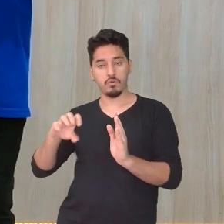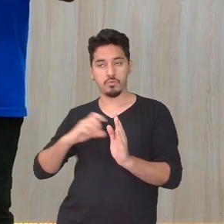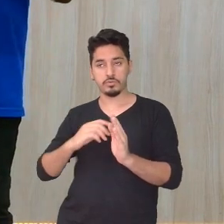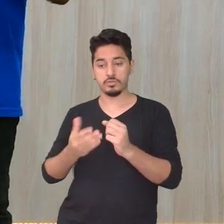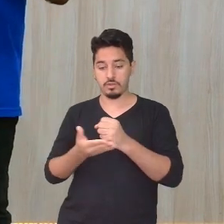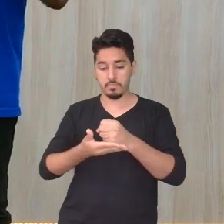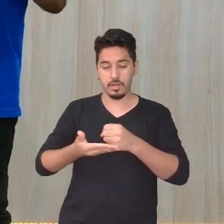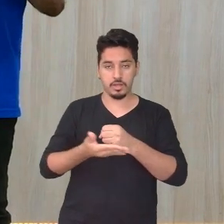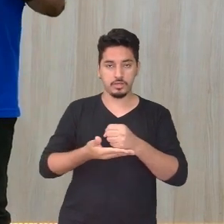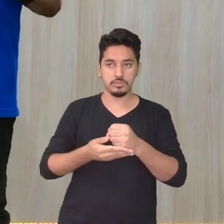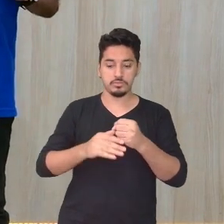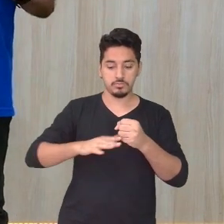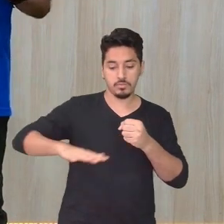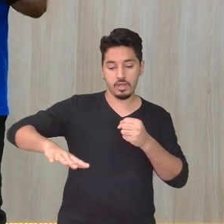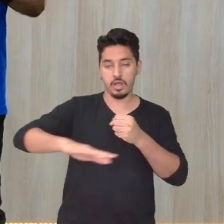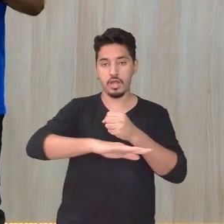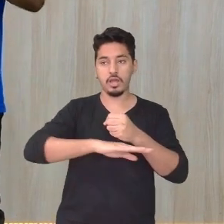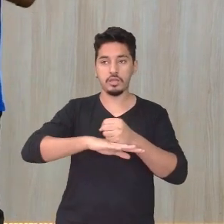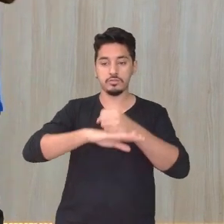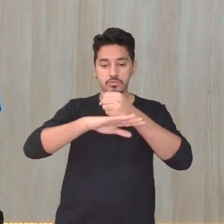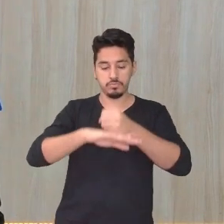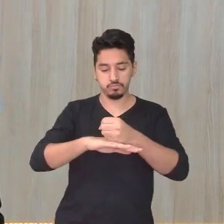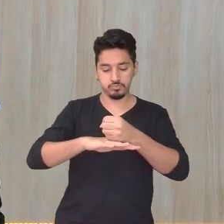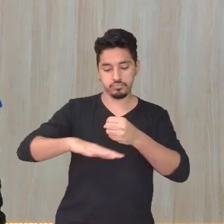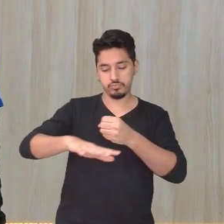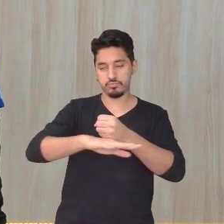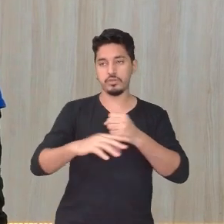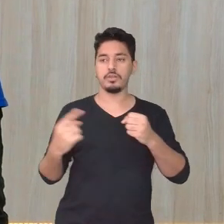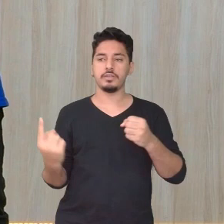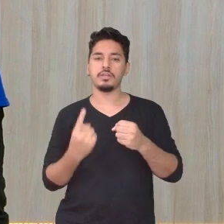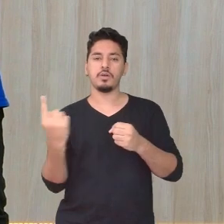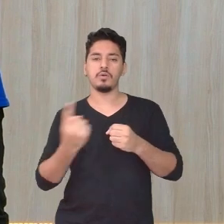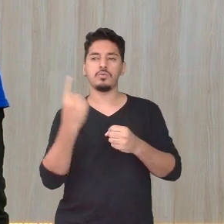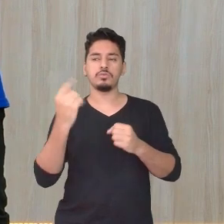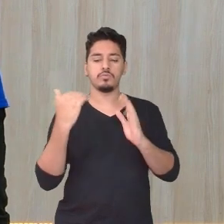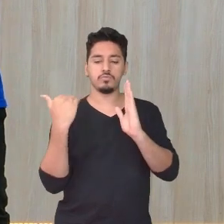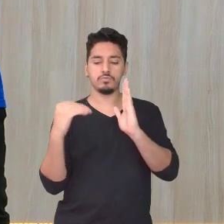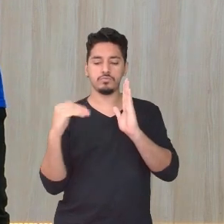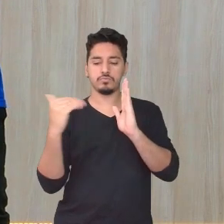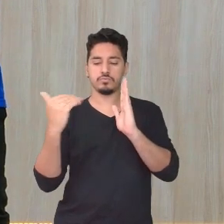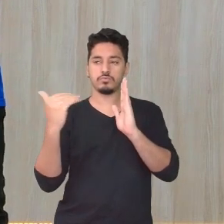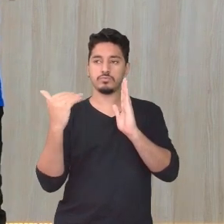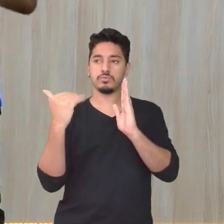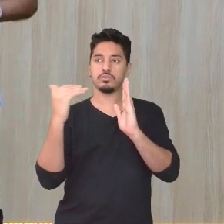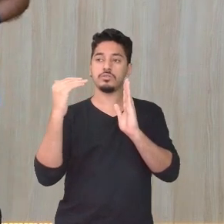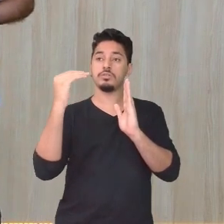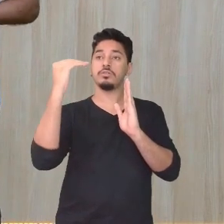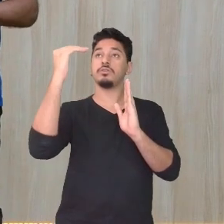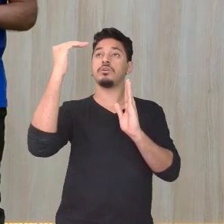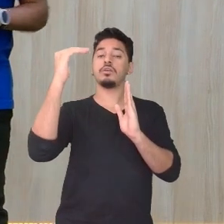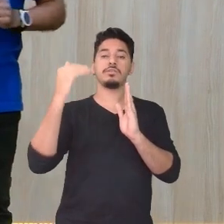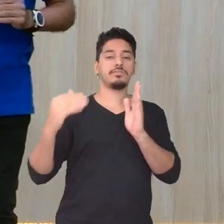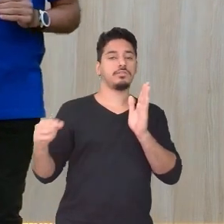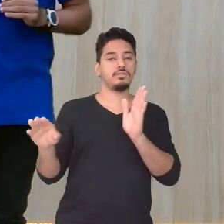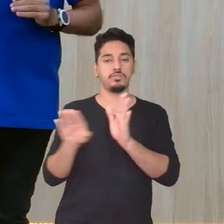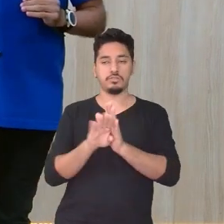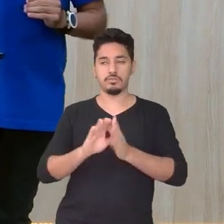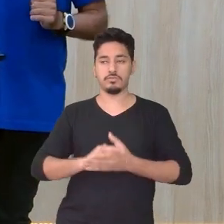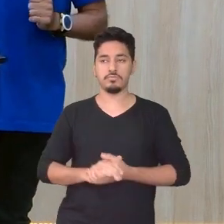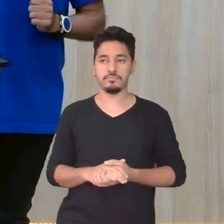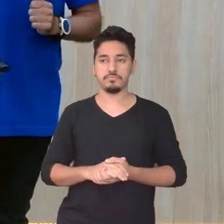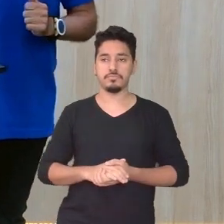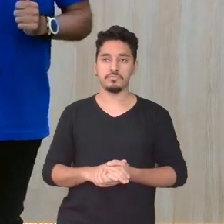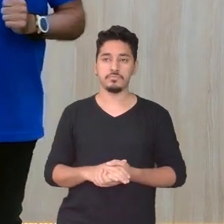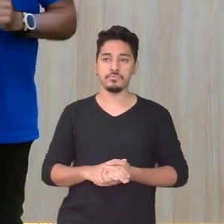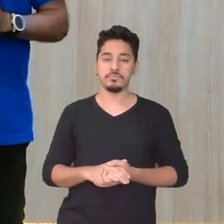o espaço ocupado pela figura, e a altura são várias bases fatiadas até chegar ao topo, onde ele está pedindo para que chegue lá, tá